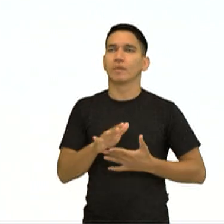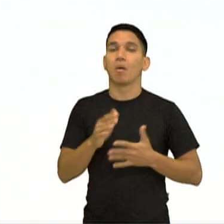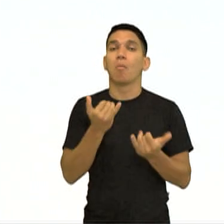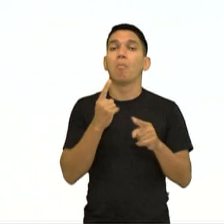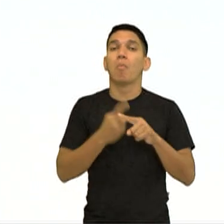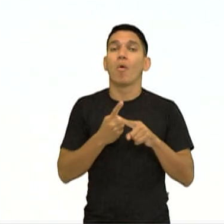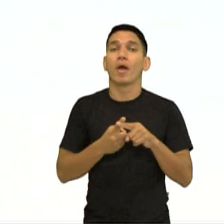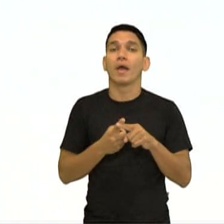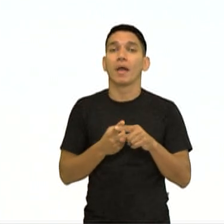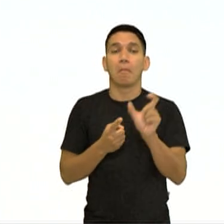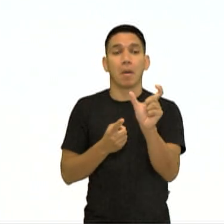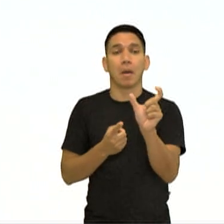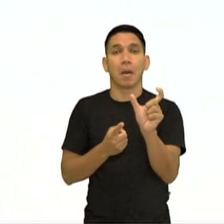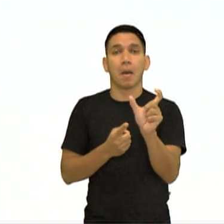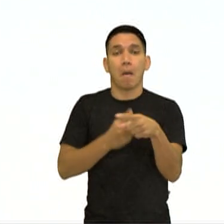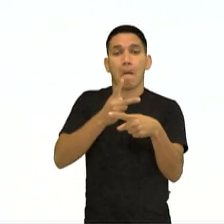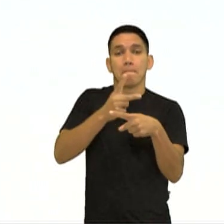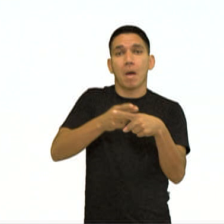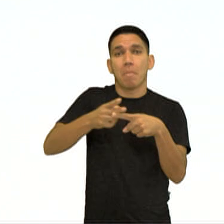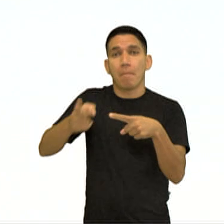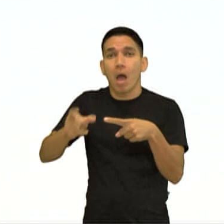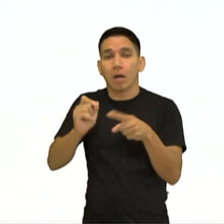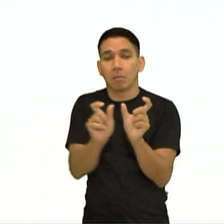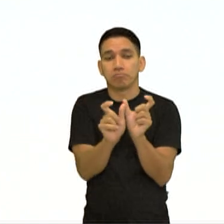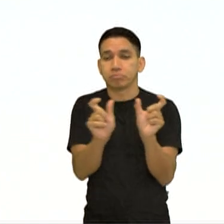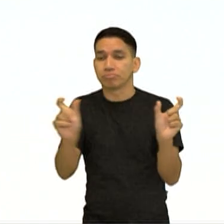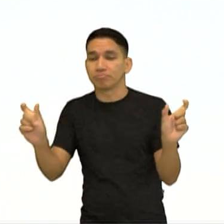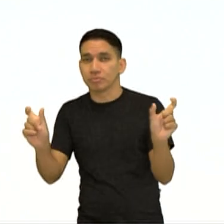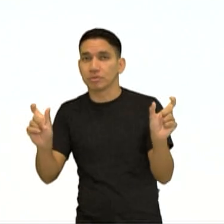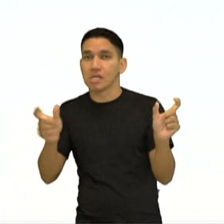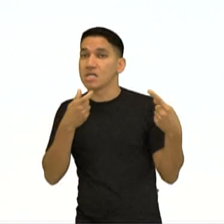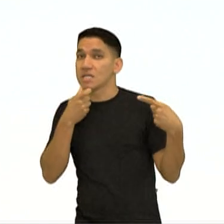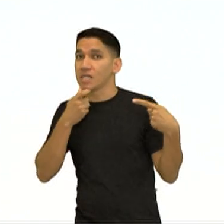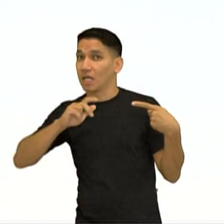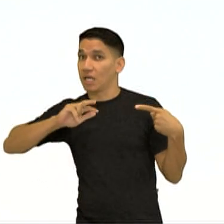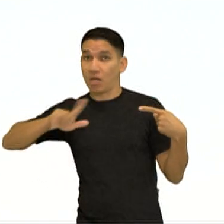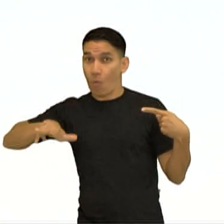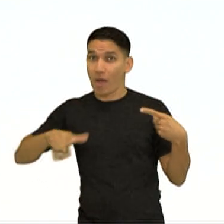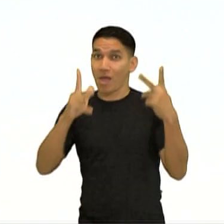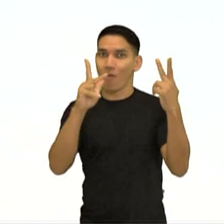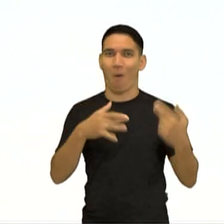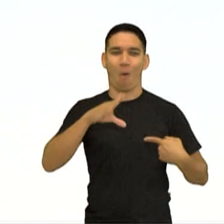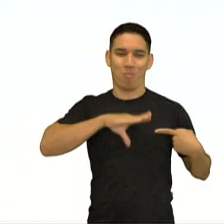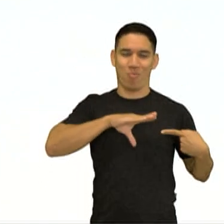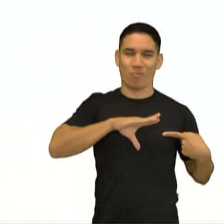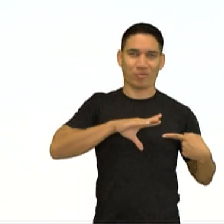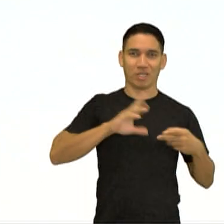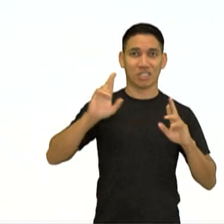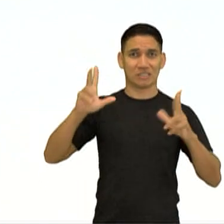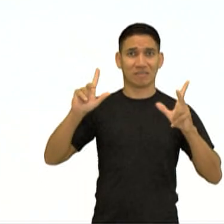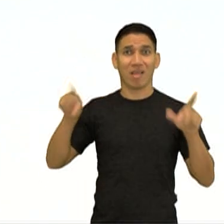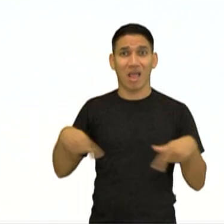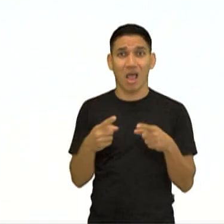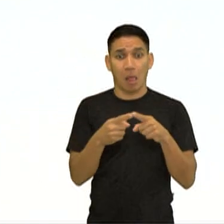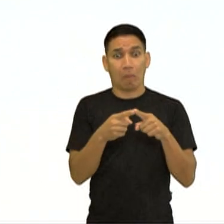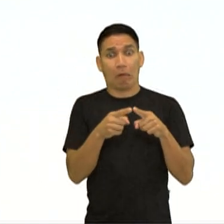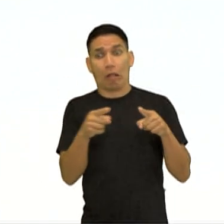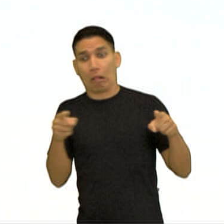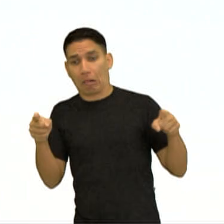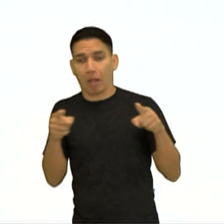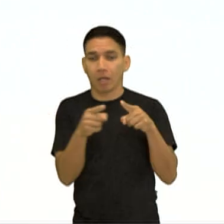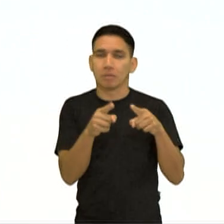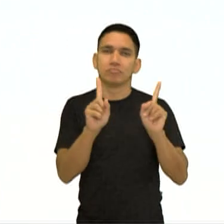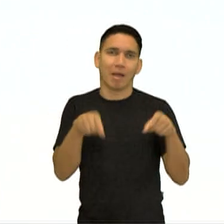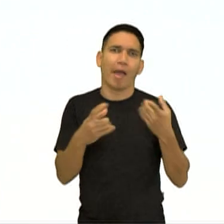de sílabas em inglês não é simples, como é em português, tá? Então, é o tamanho da palavra mesmo,